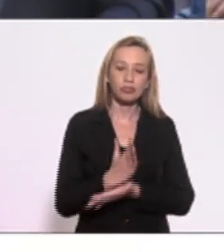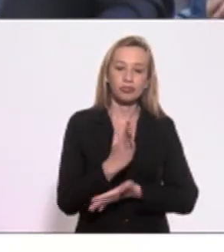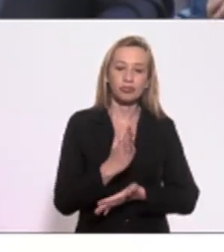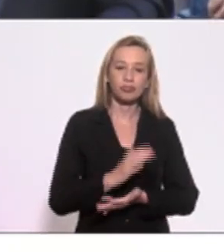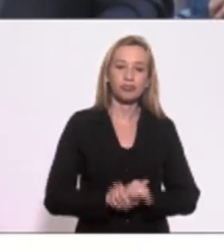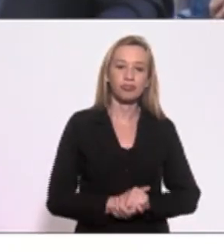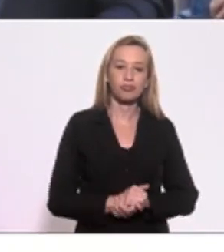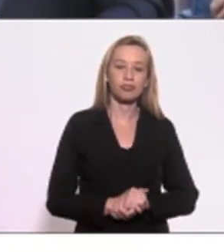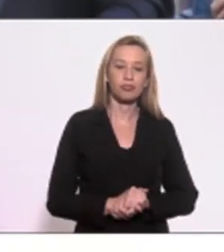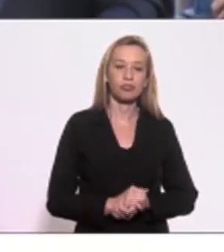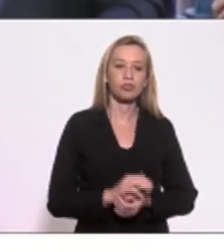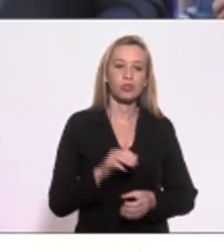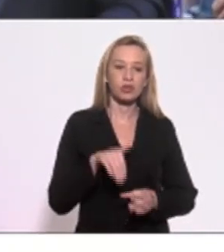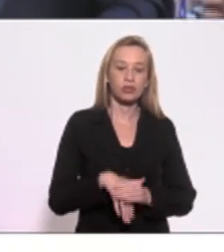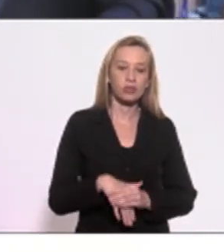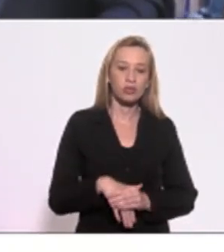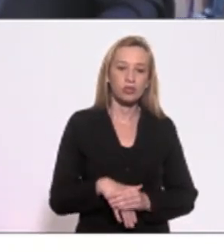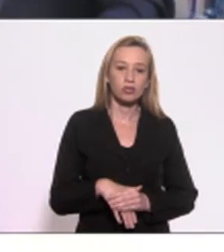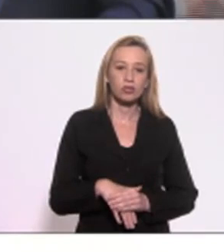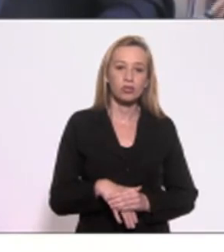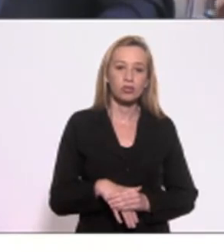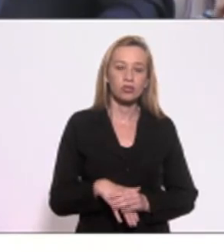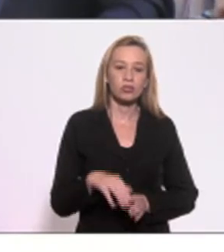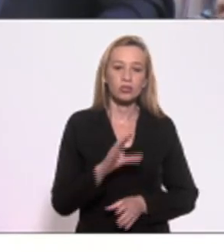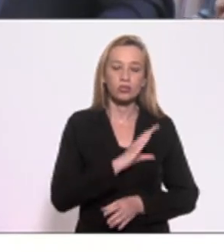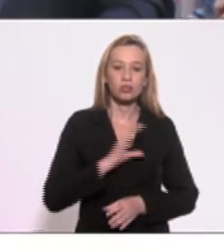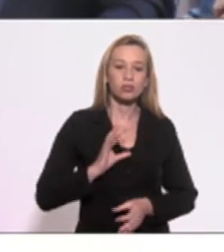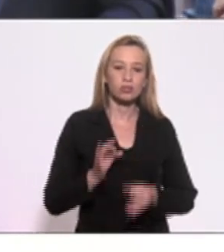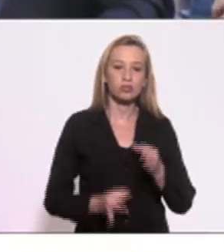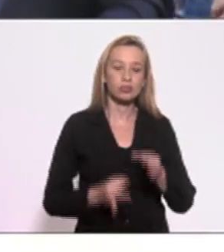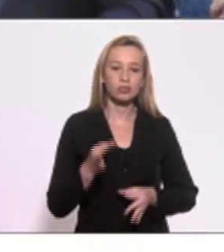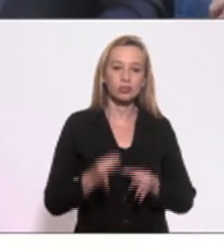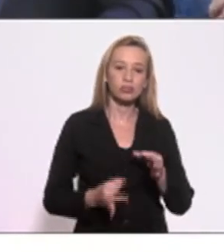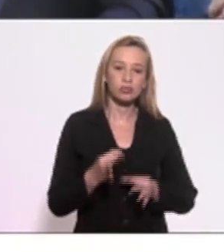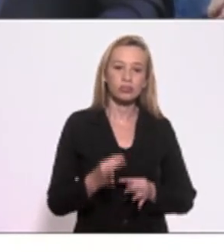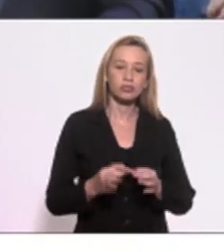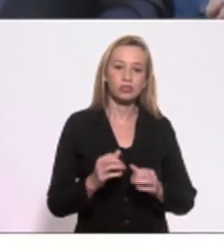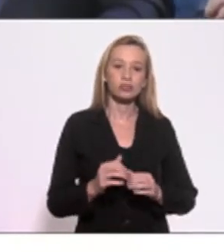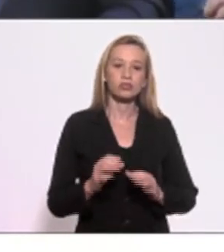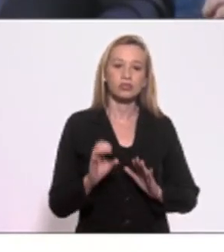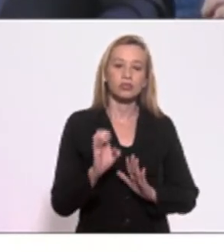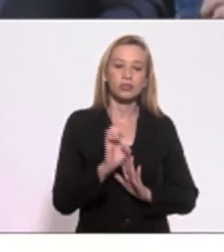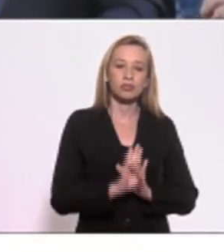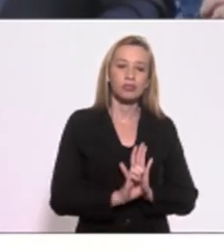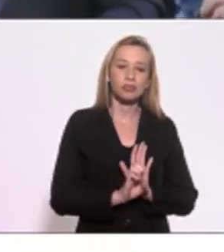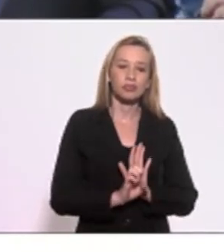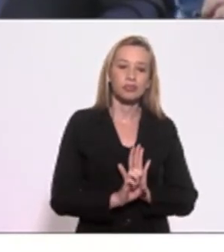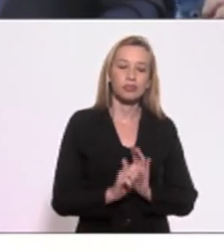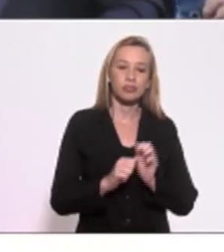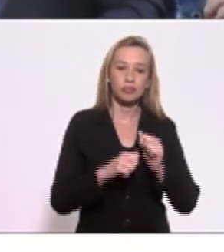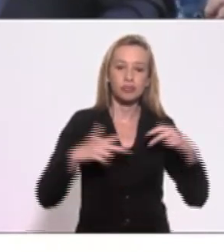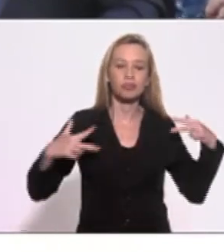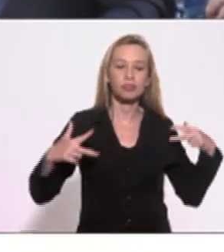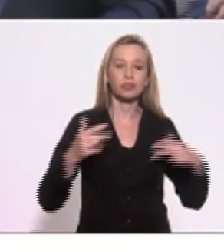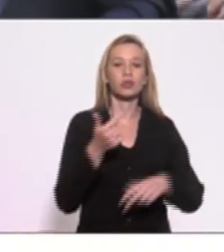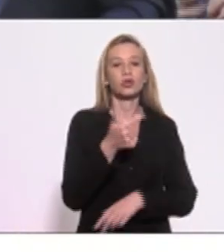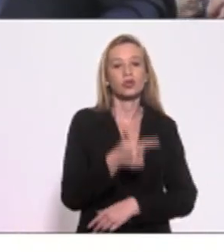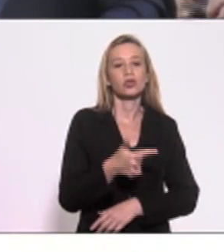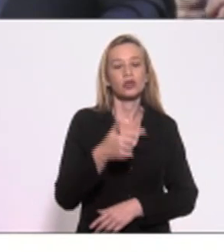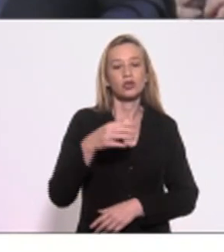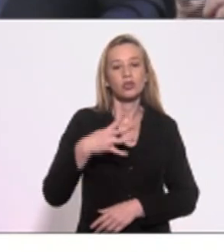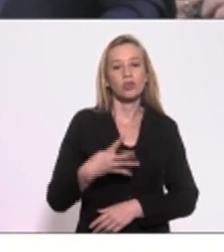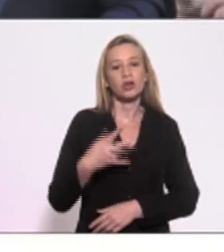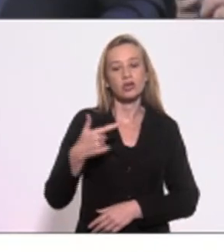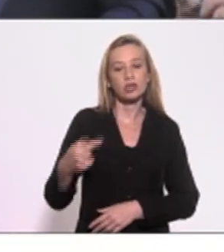estão, aprovado. Em votação, parecer da Comissão de Justiça sobre as emendas de plenário. Favorável 247, com sub